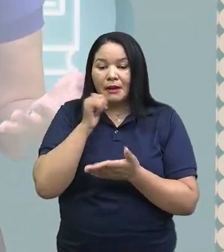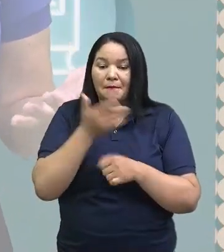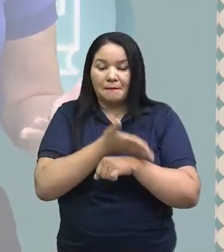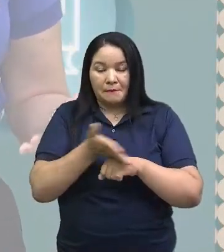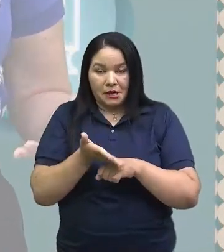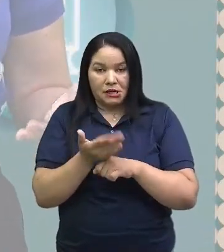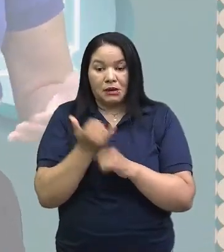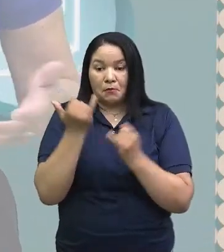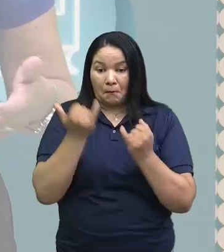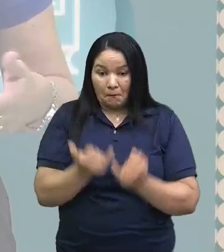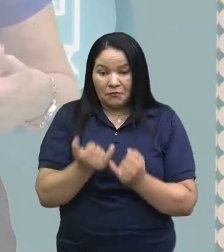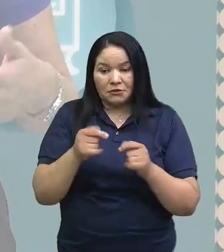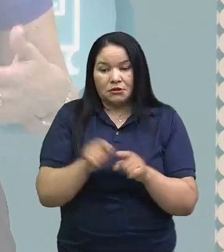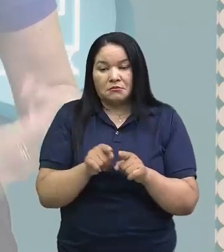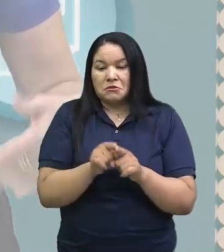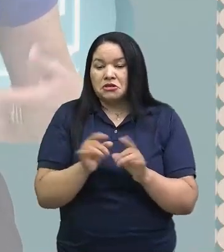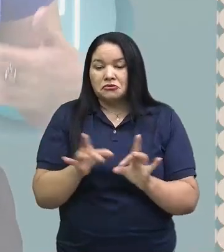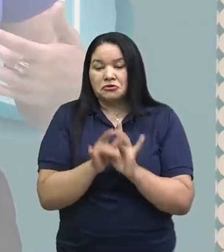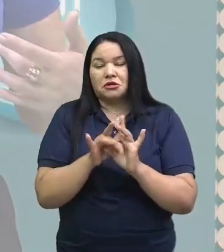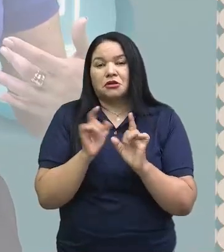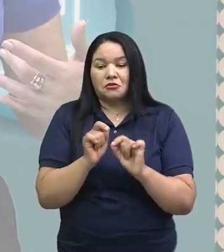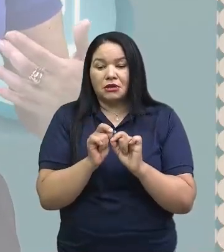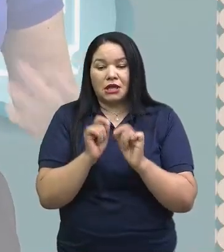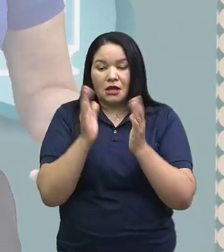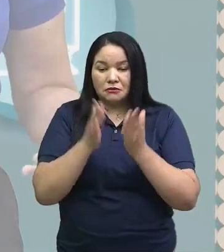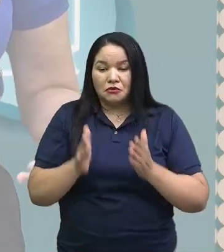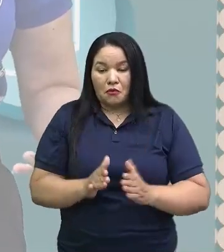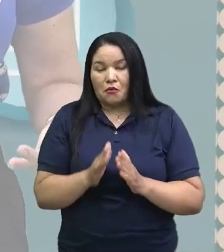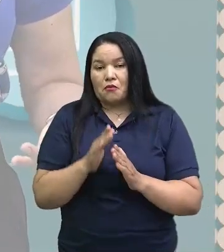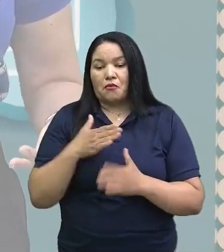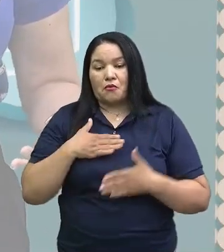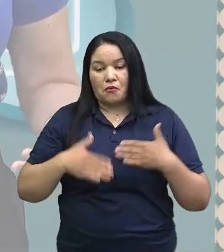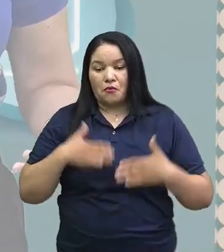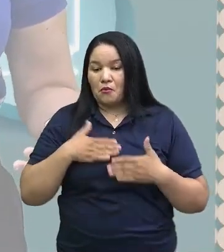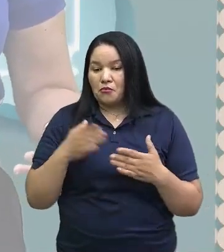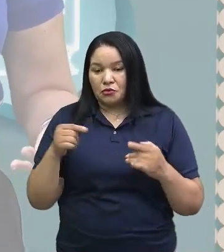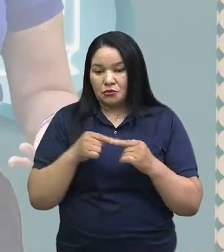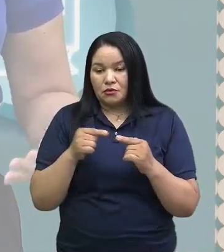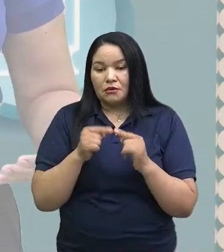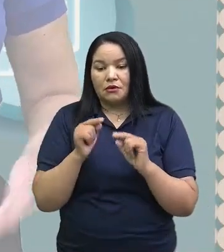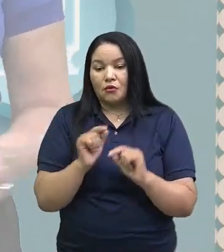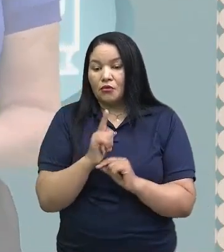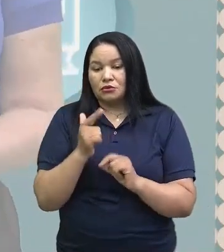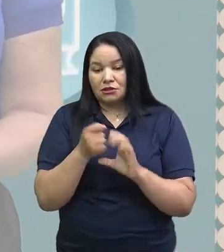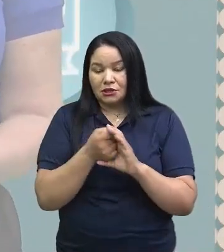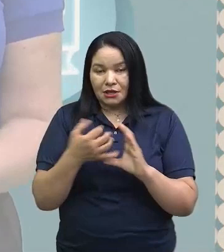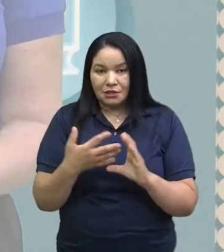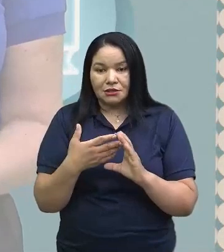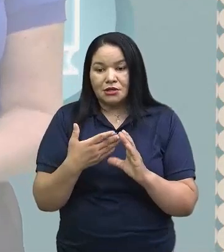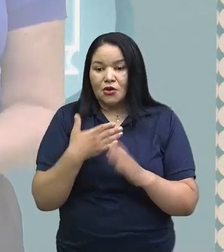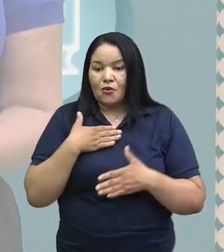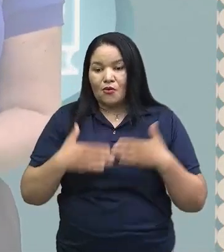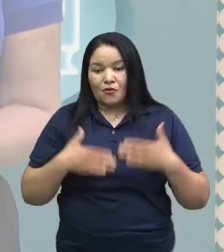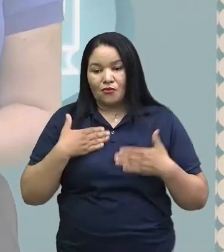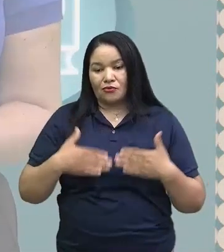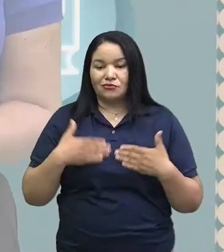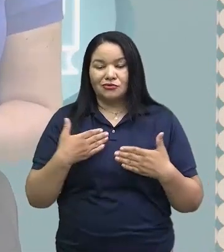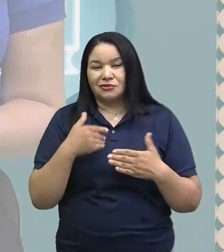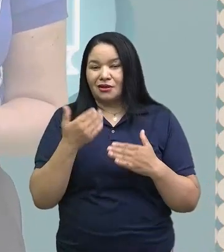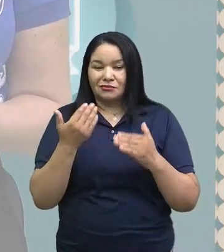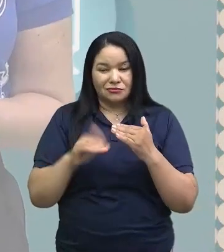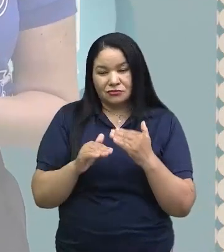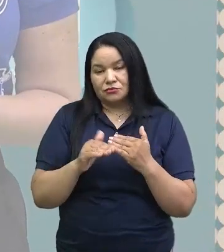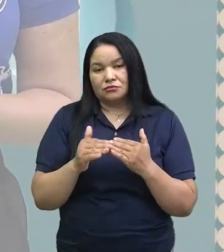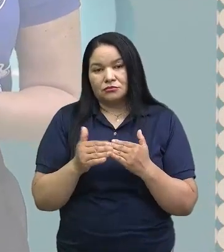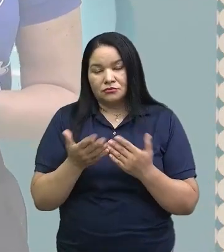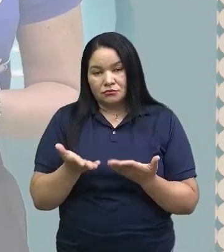magras são frequentemente associadas a uma estética ideal, enquanto outras características corporais são vistas como não